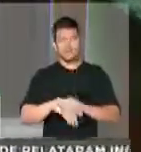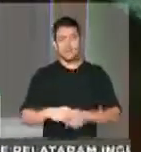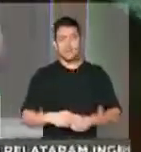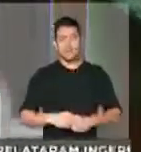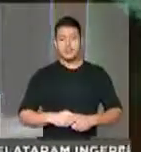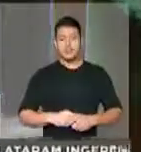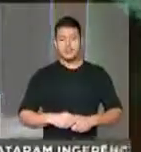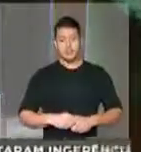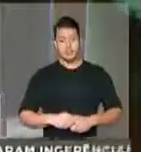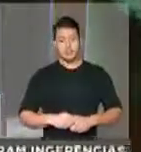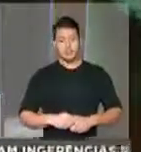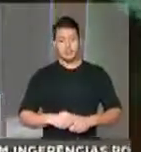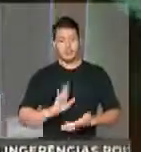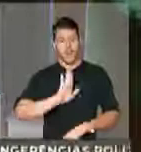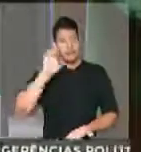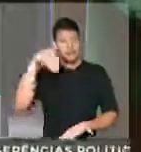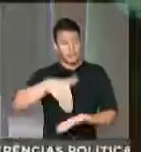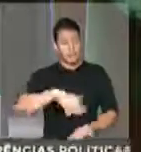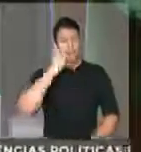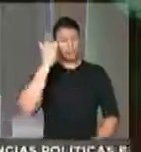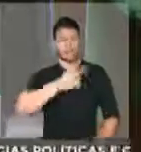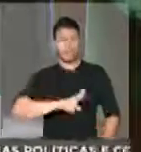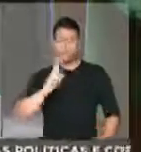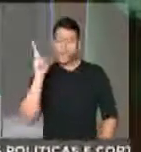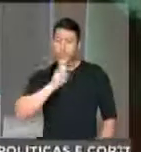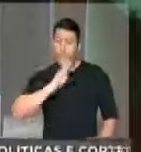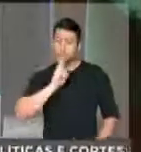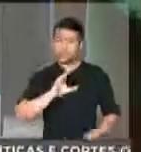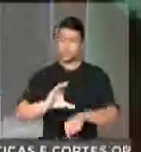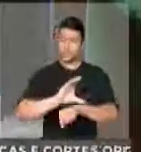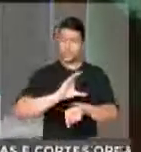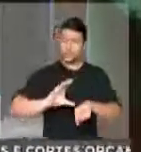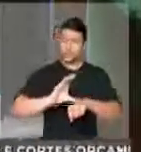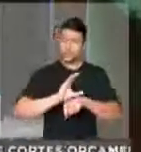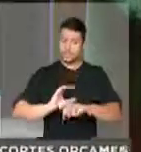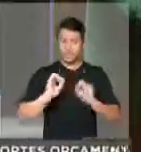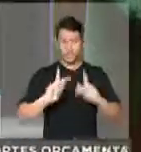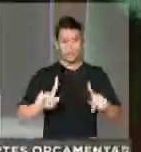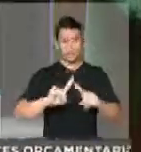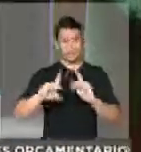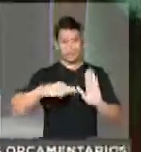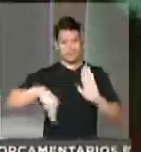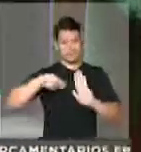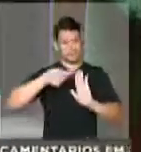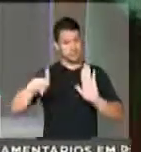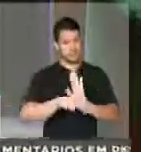se exija a urgência constitucional. Mas medida provisória, não.